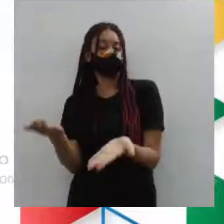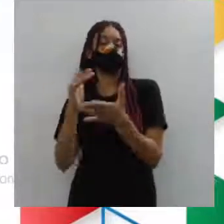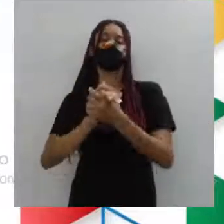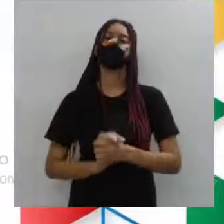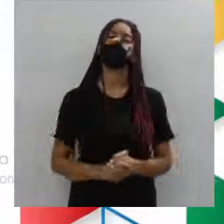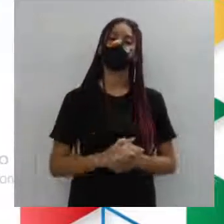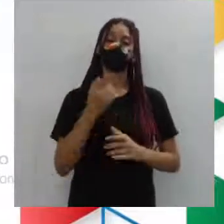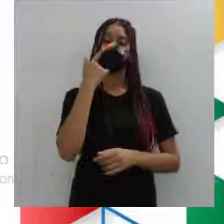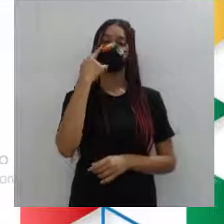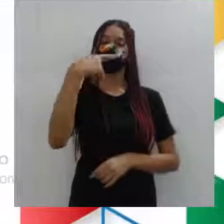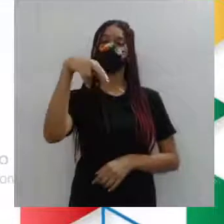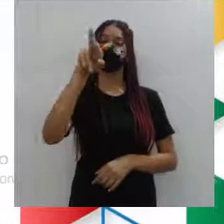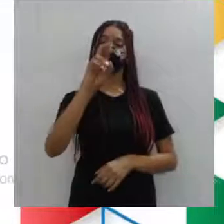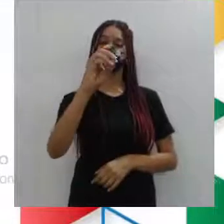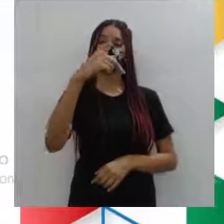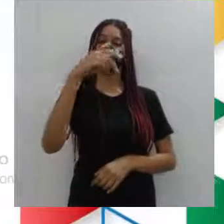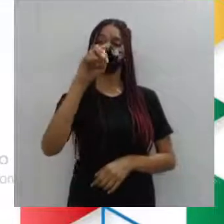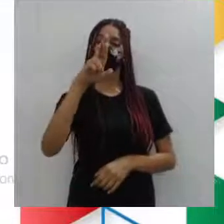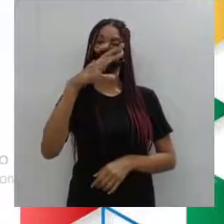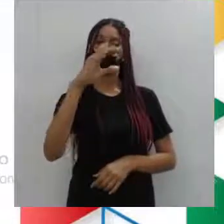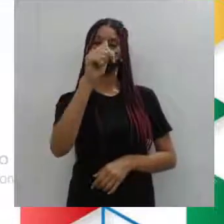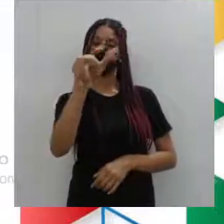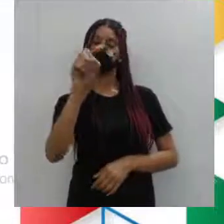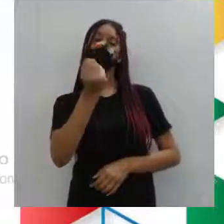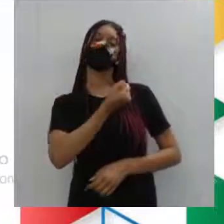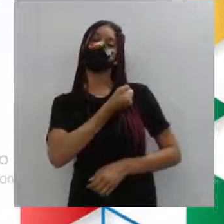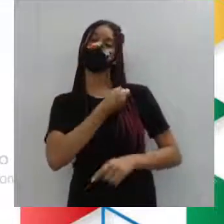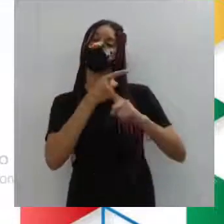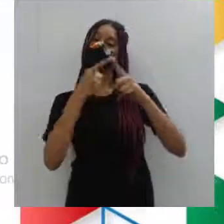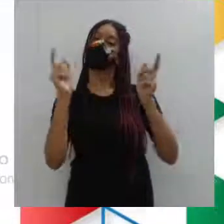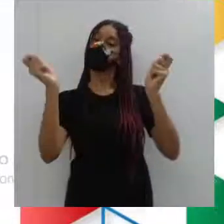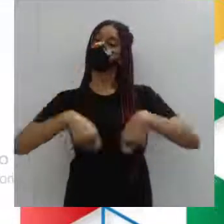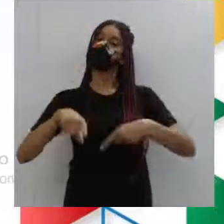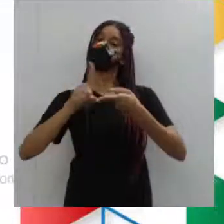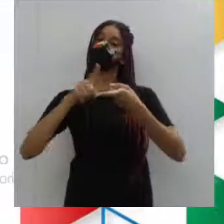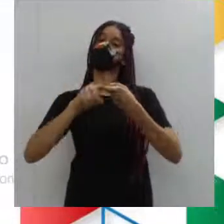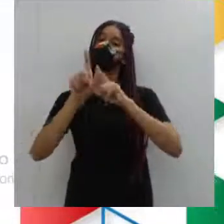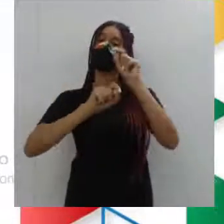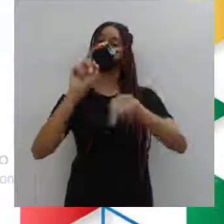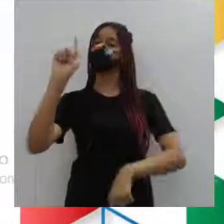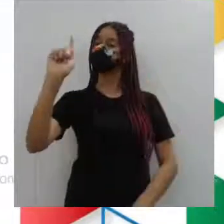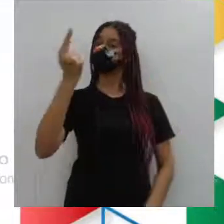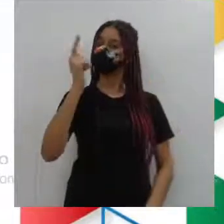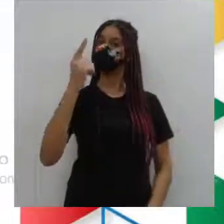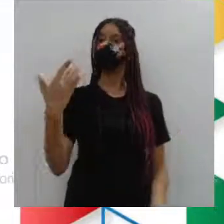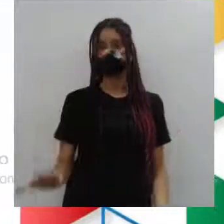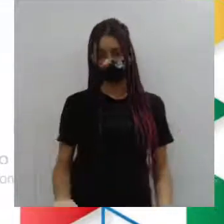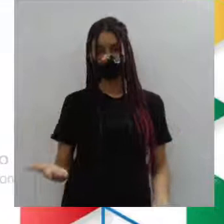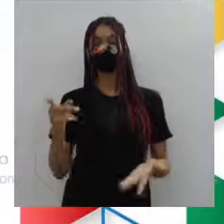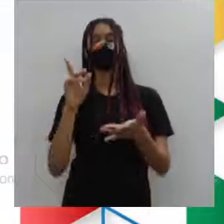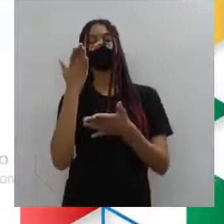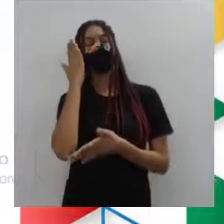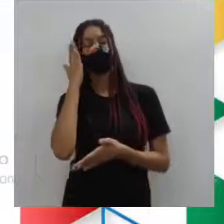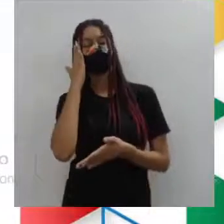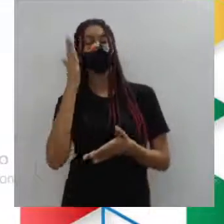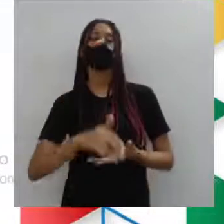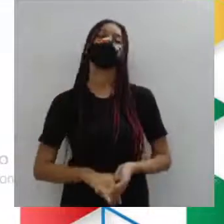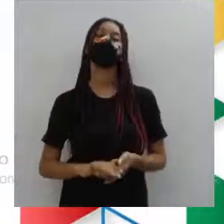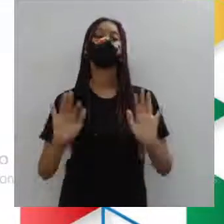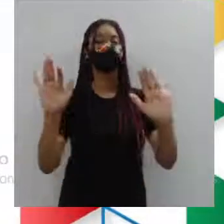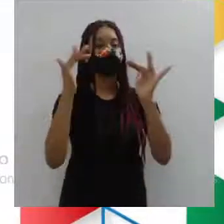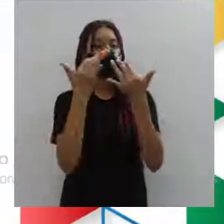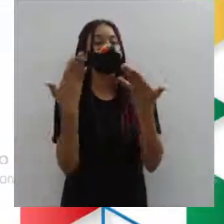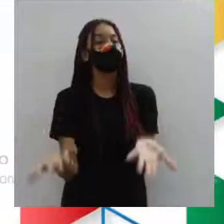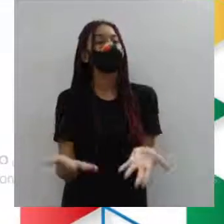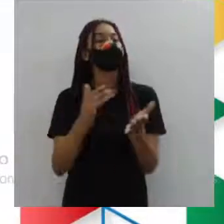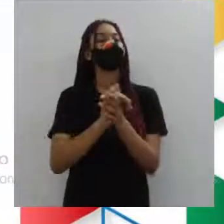de uma proporção numérica, mas ela também pode ser geográfica, tá bom? Então se liga aí, a escala